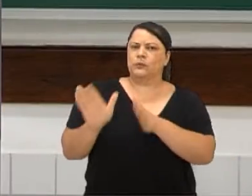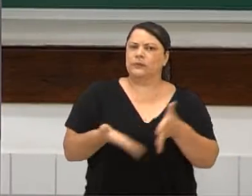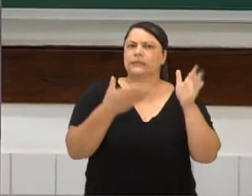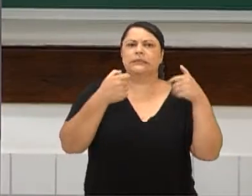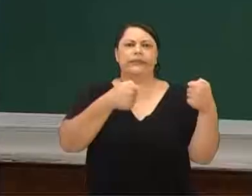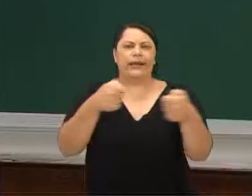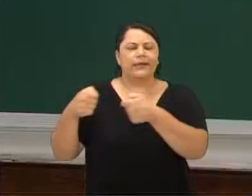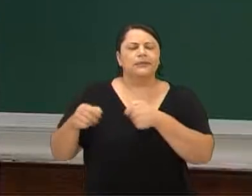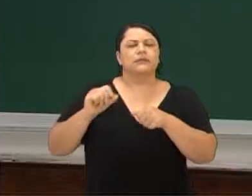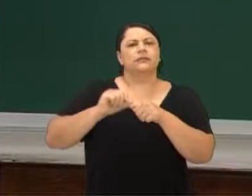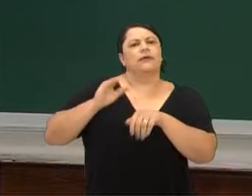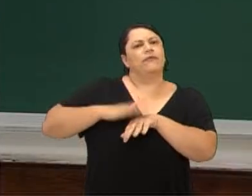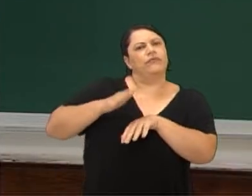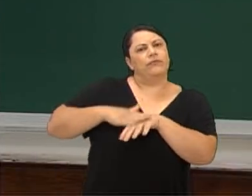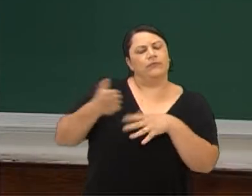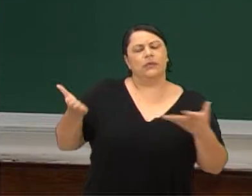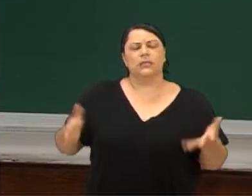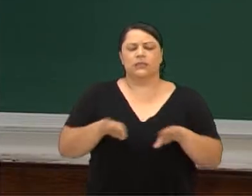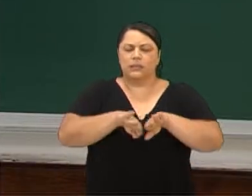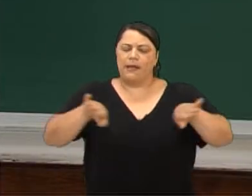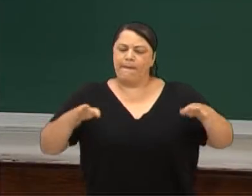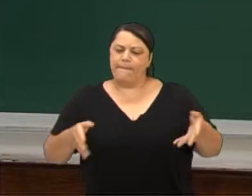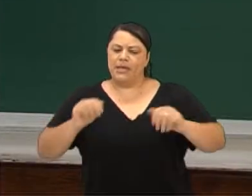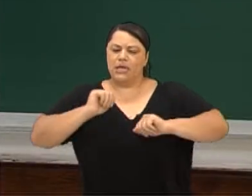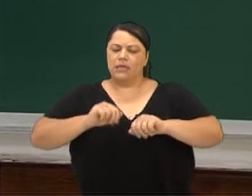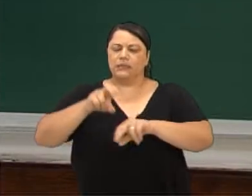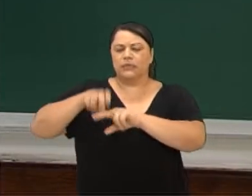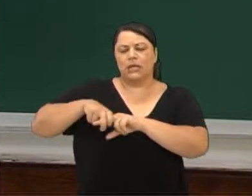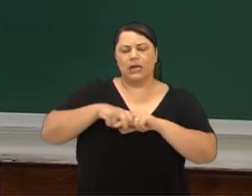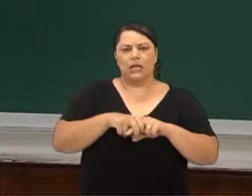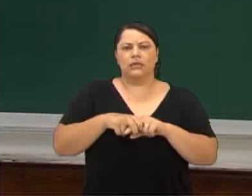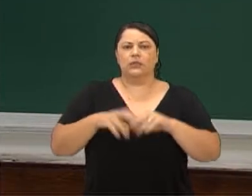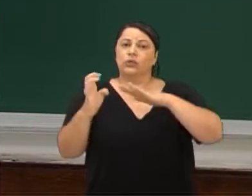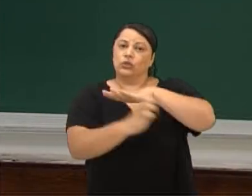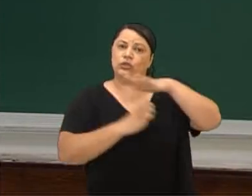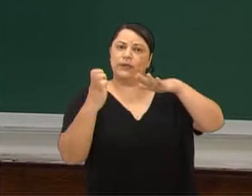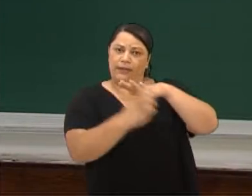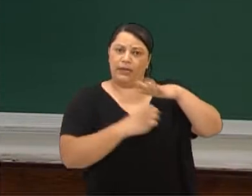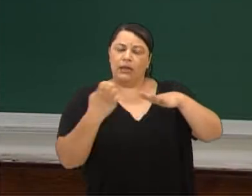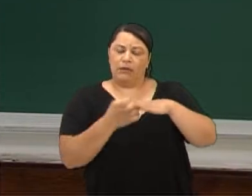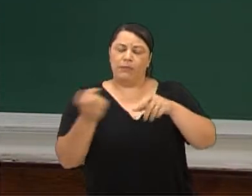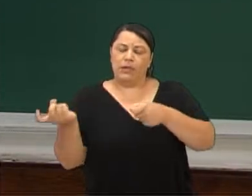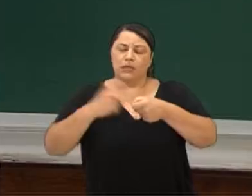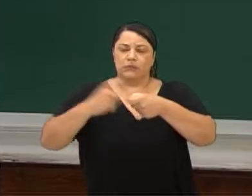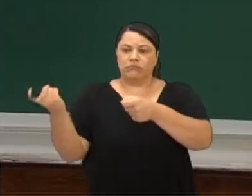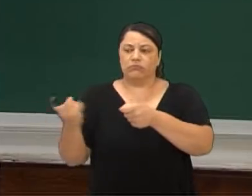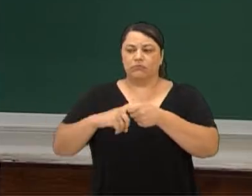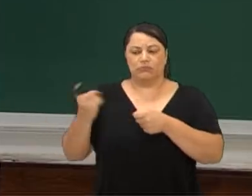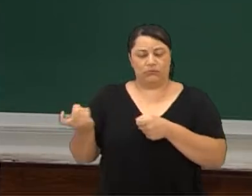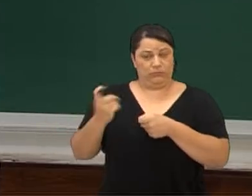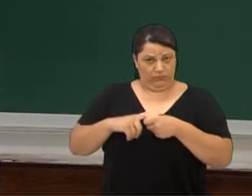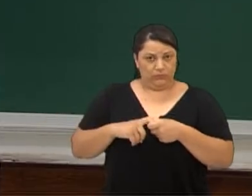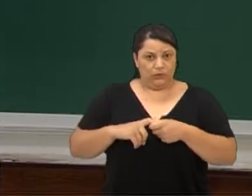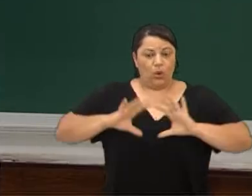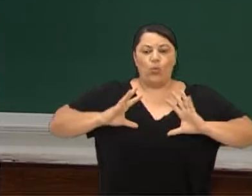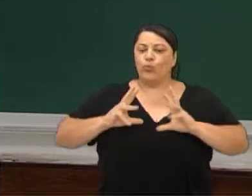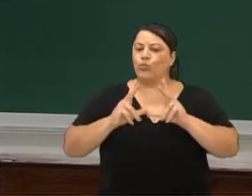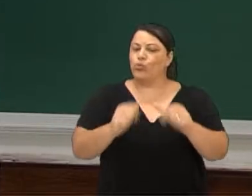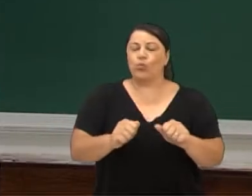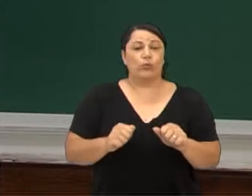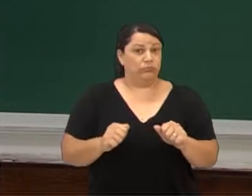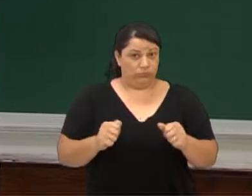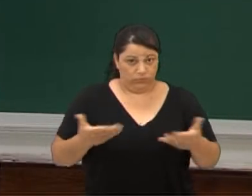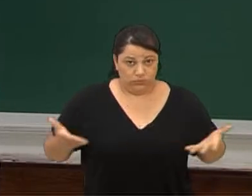se fazer uma mesma cadeira vão ser de empresas associadas. Dessa maneira, todas as fases de produção